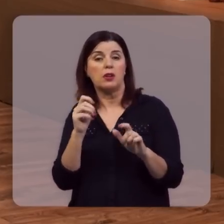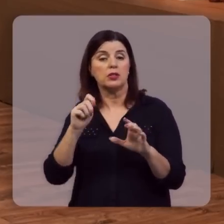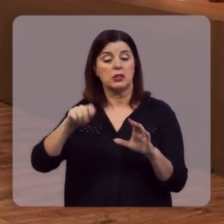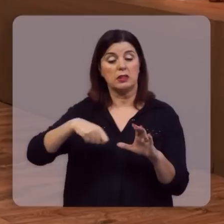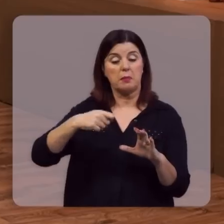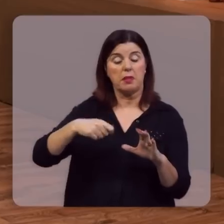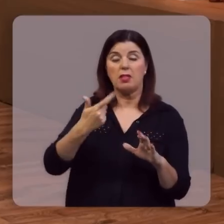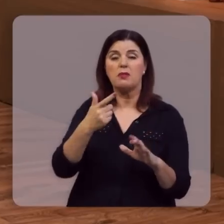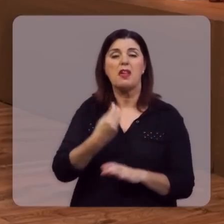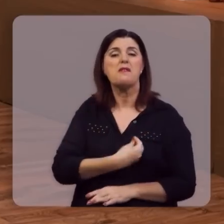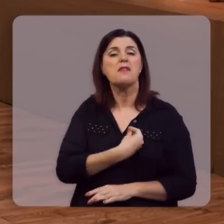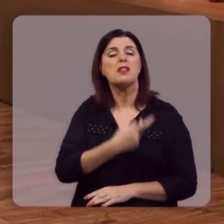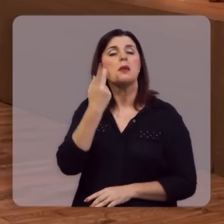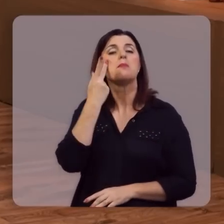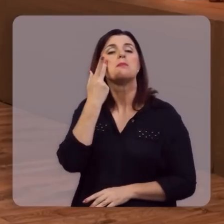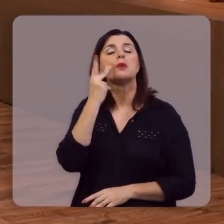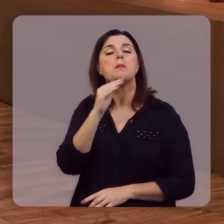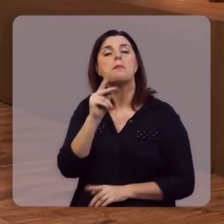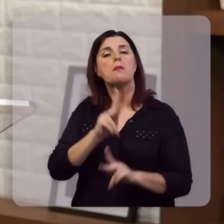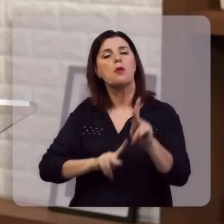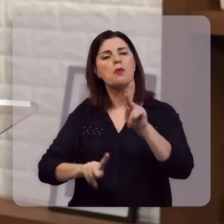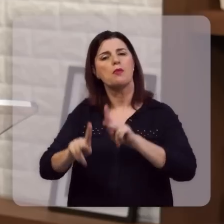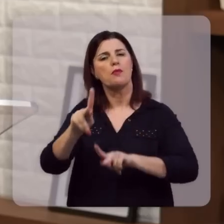tem vida para o povo.